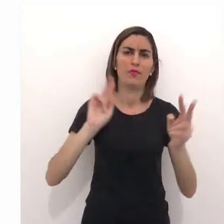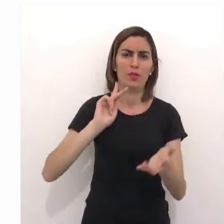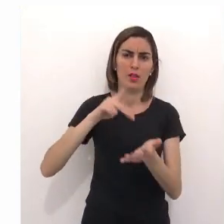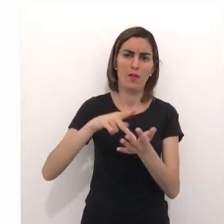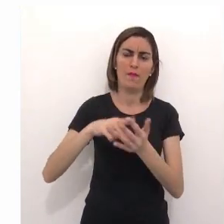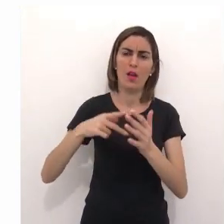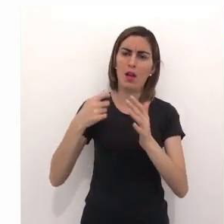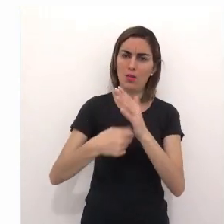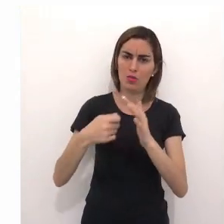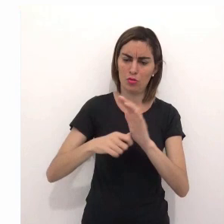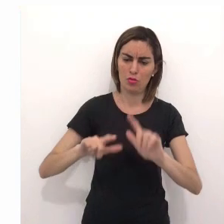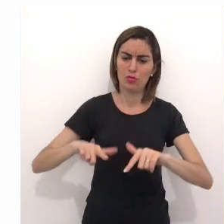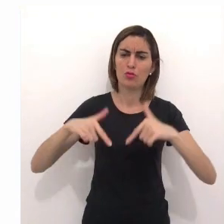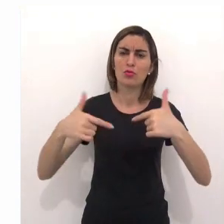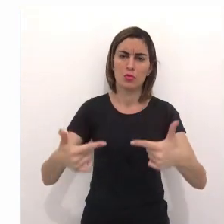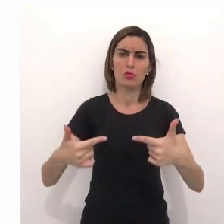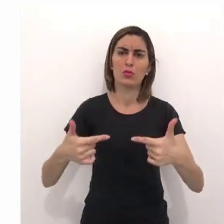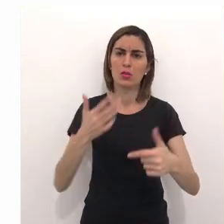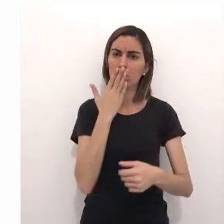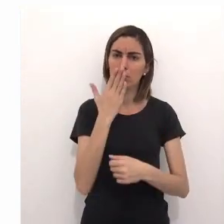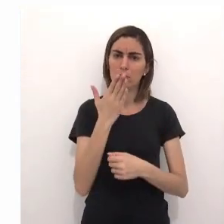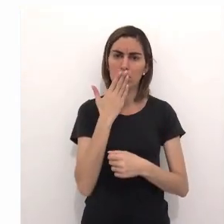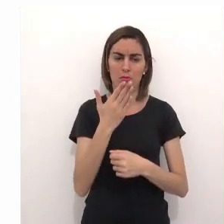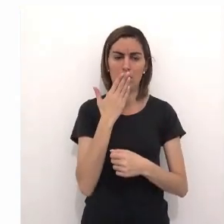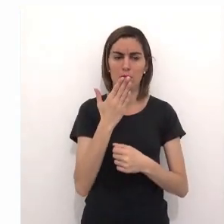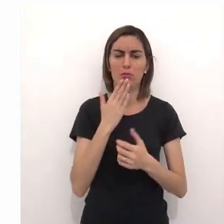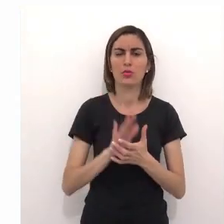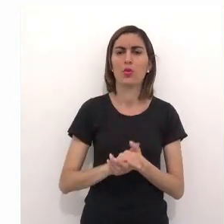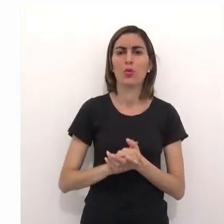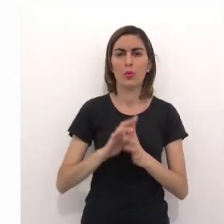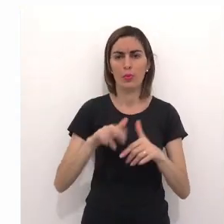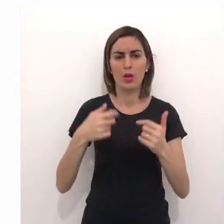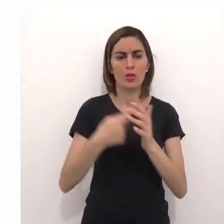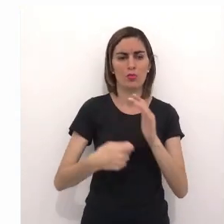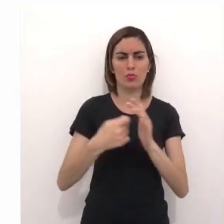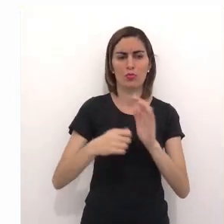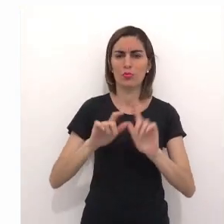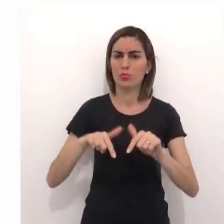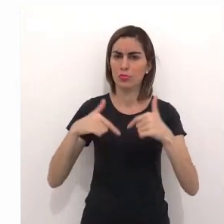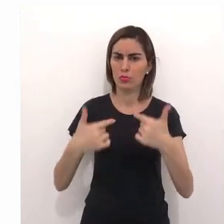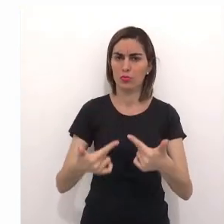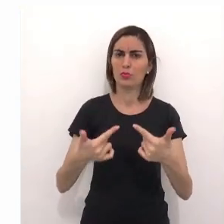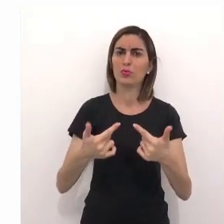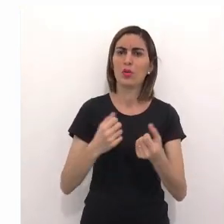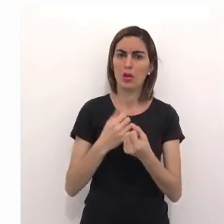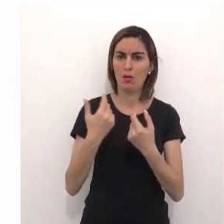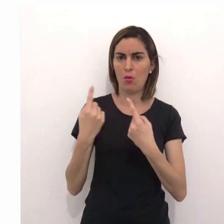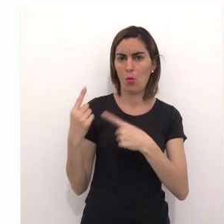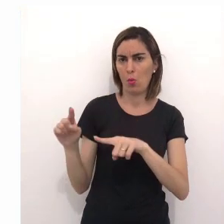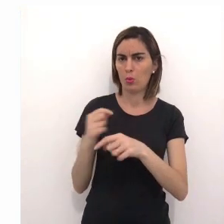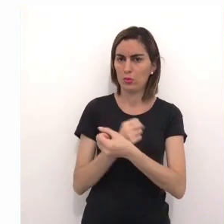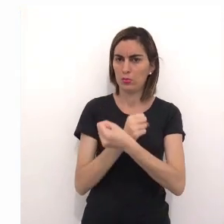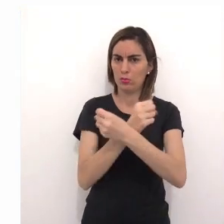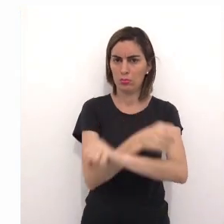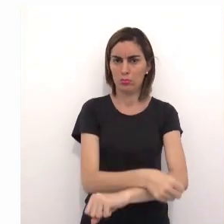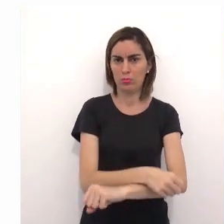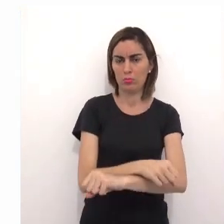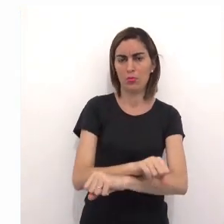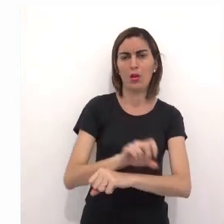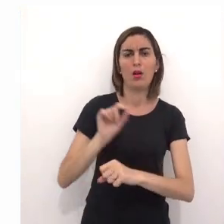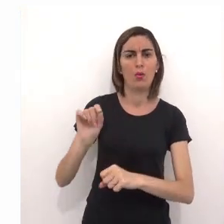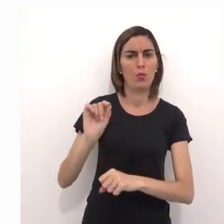por parte dos nativos. Uma resistência anti-escravista que era